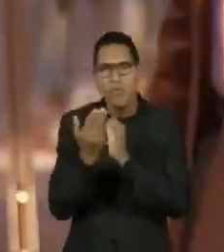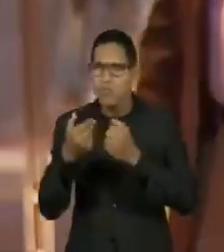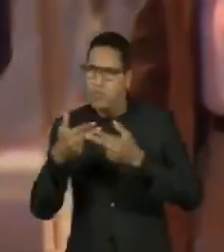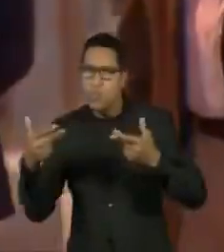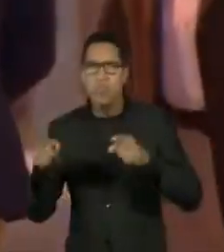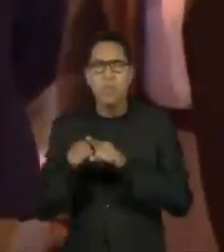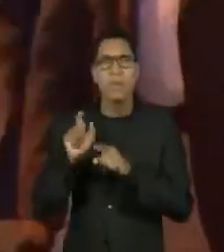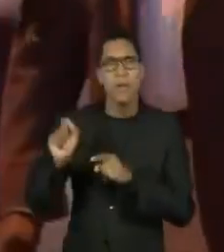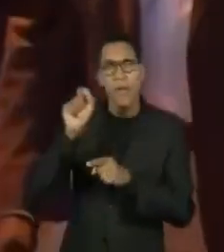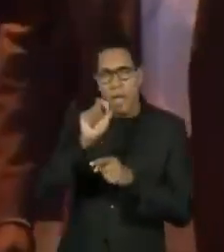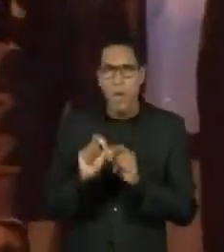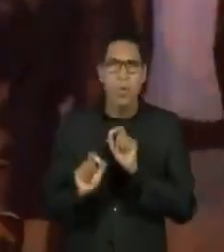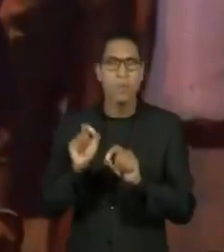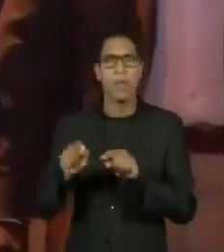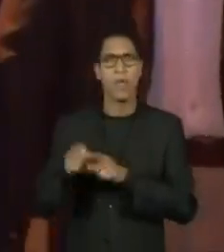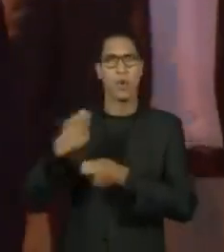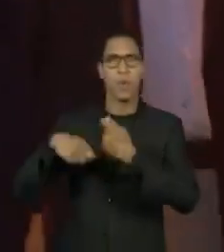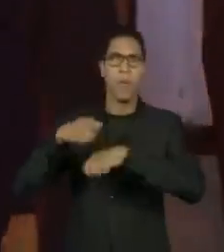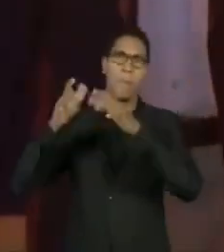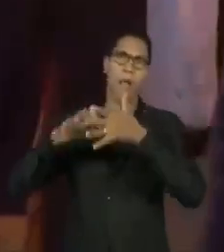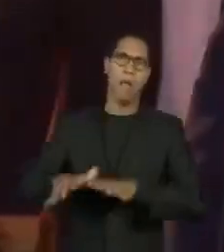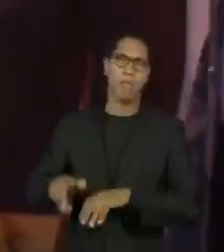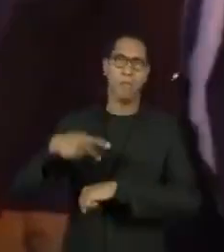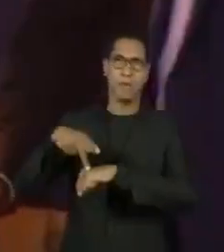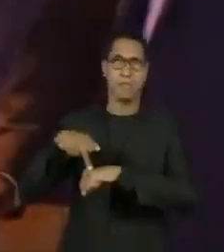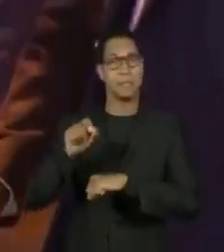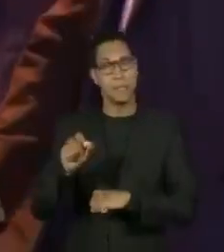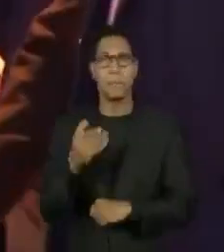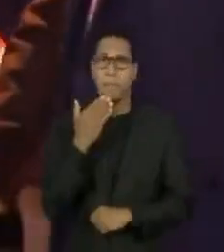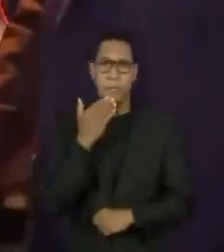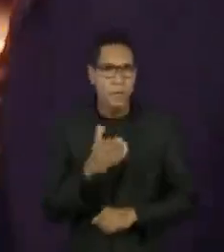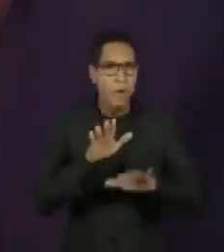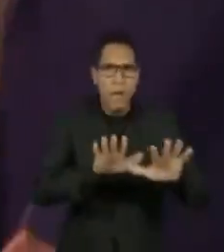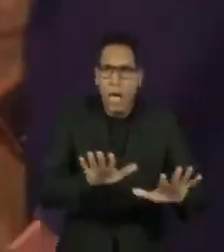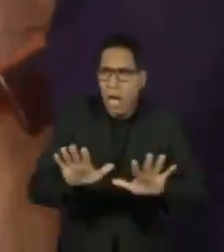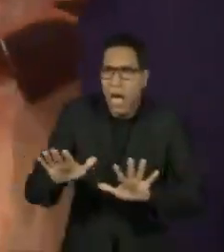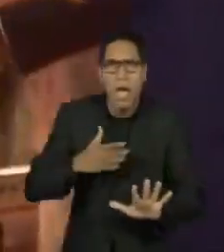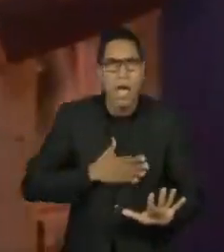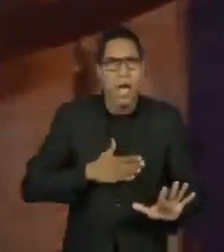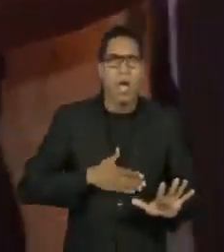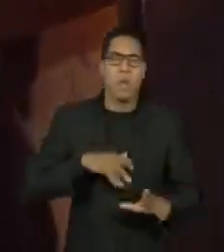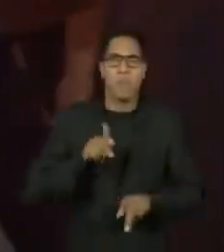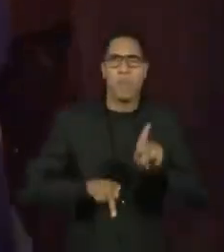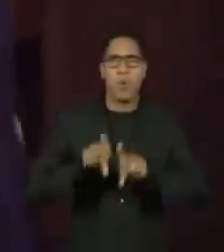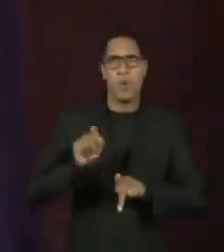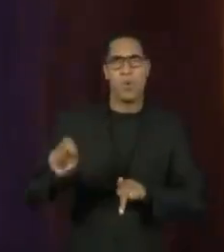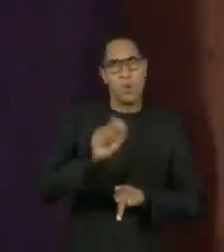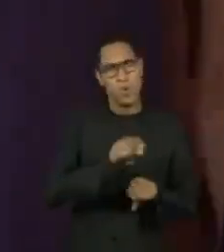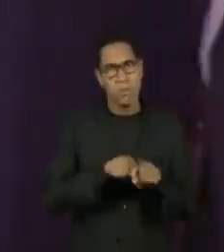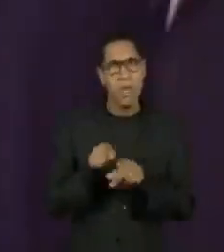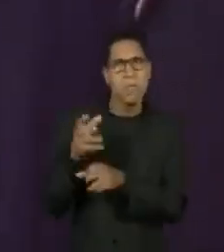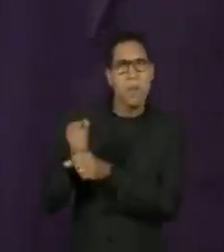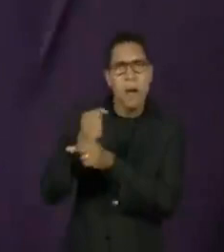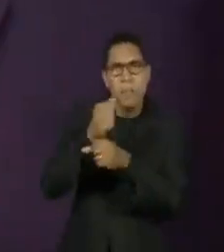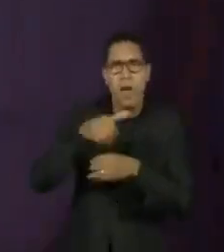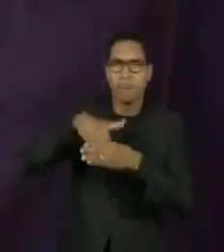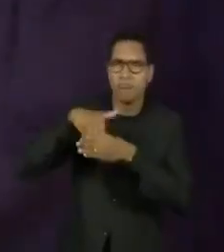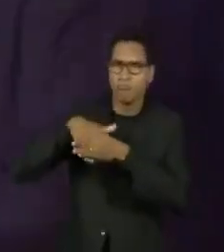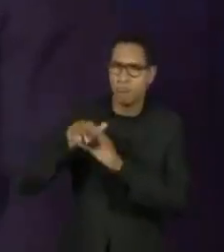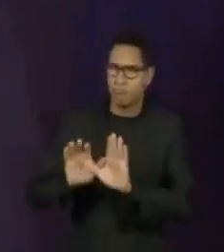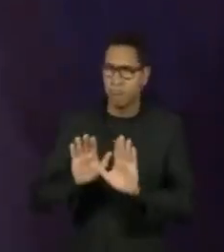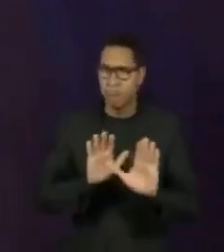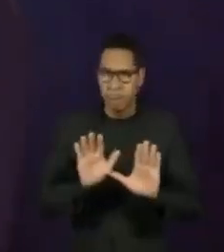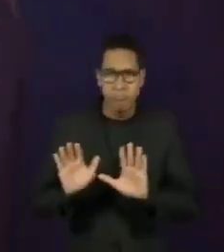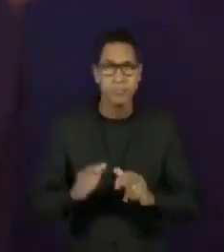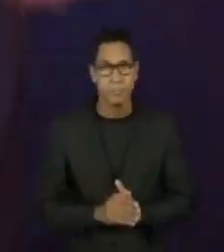colapso econômico que ela provoca no país. E pediu calma ao público em relação ao processo de apuração.